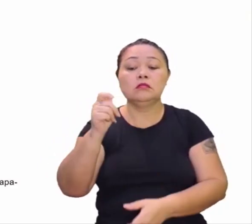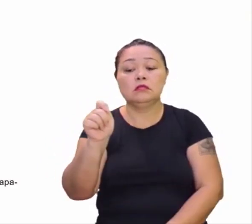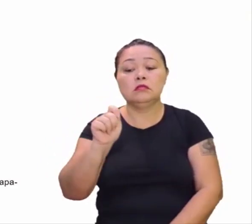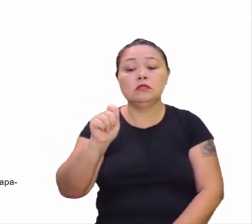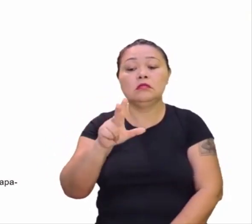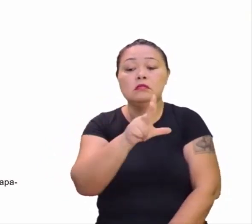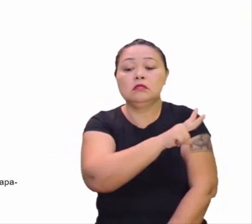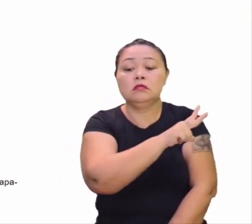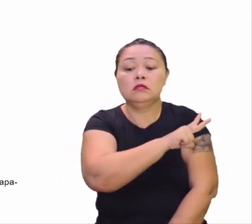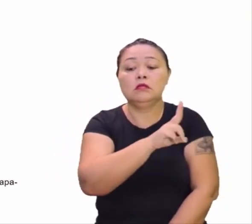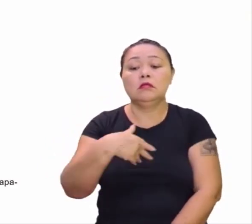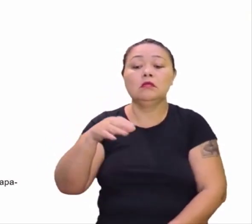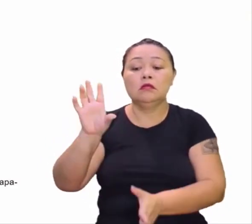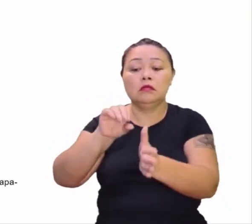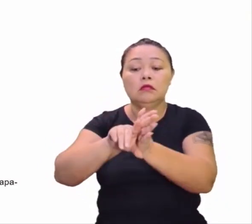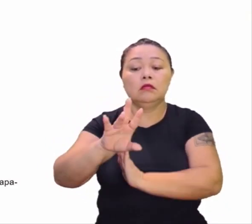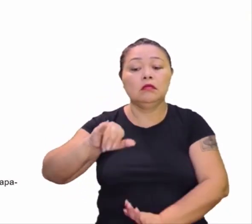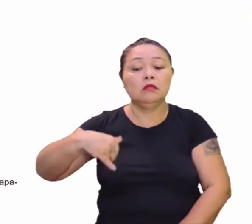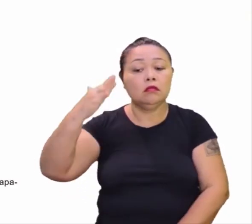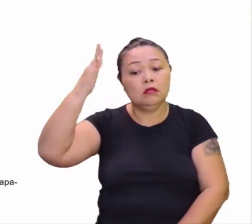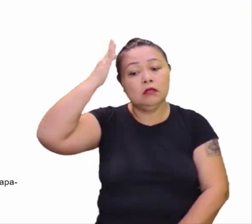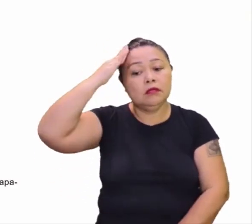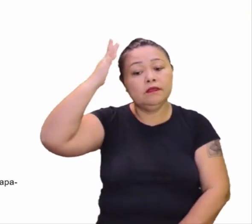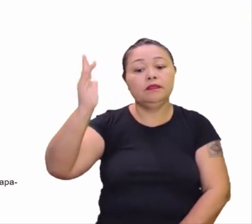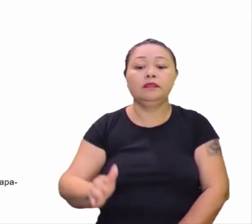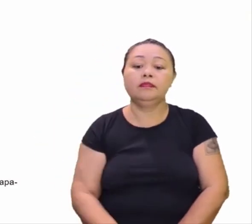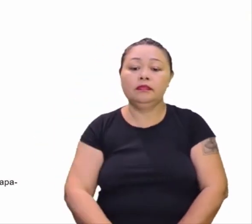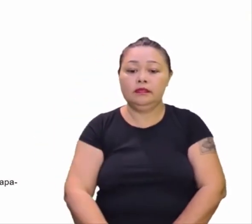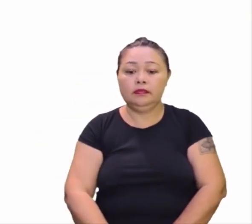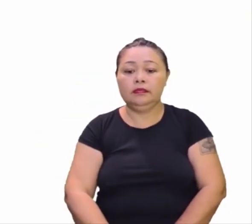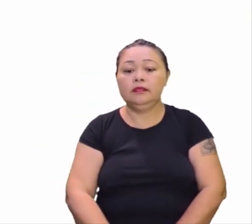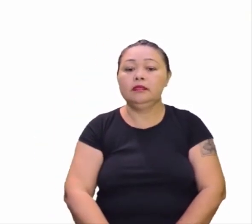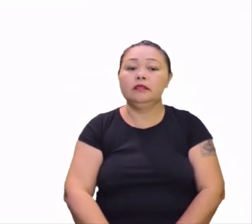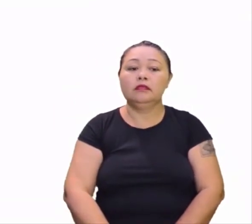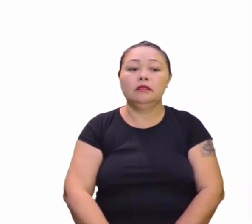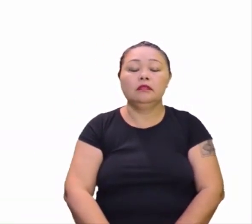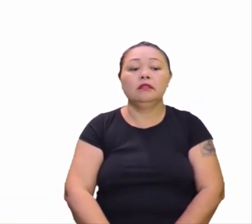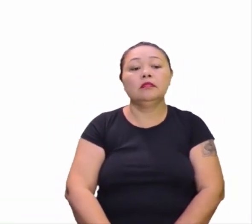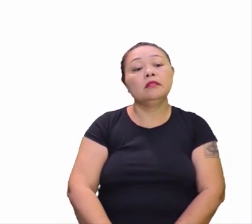Ariquemes, Vilhena, Cacoal e Ji-Paraná.